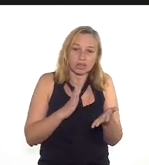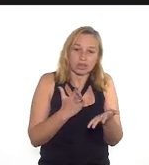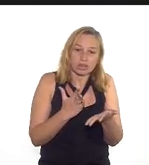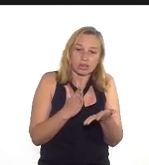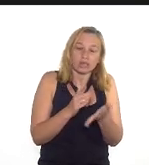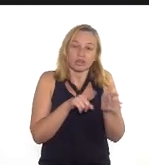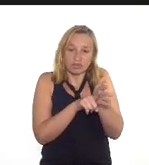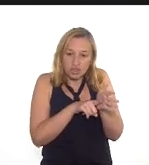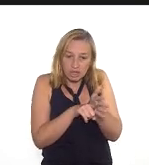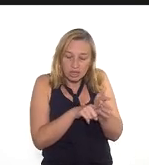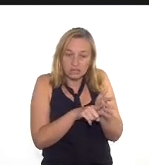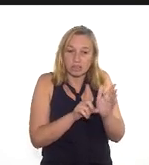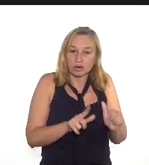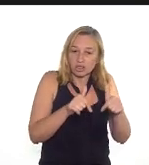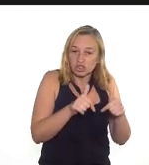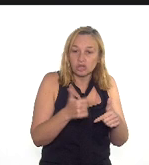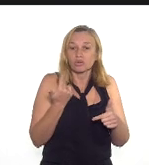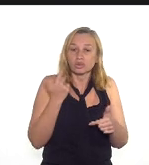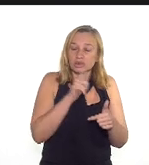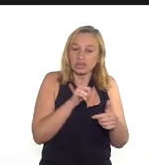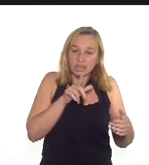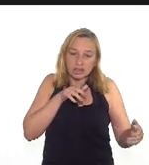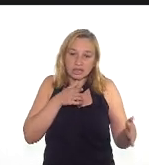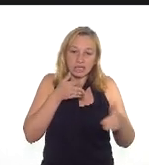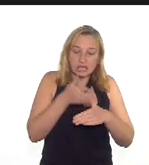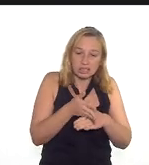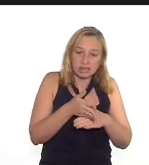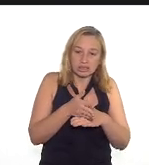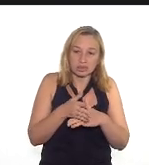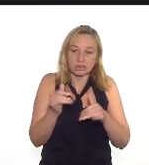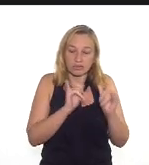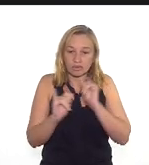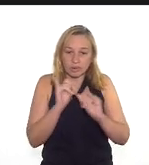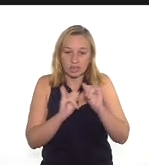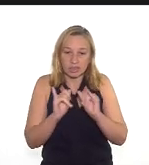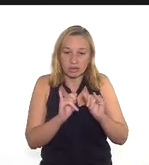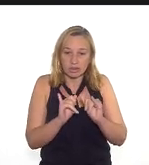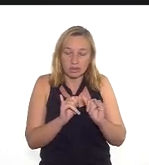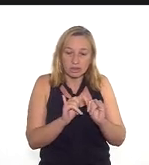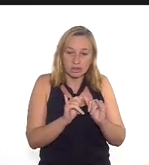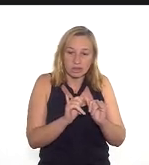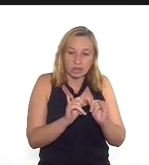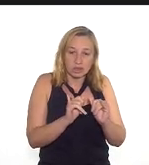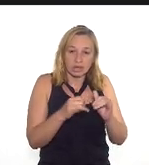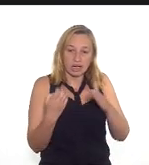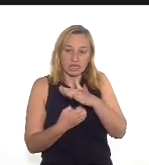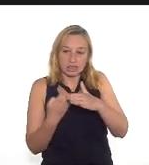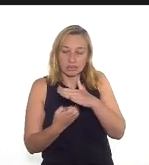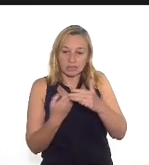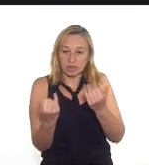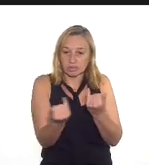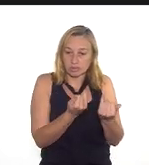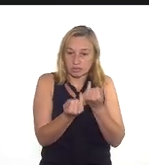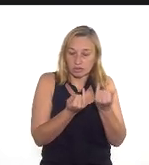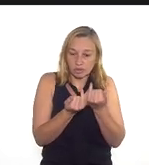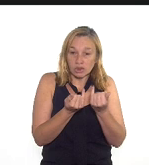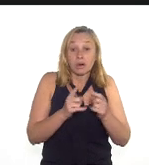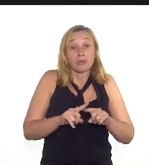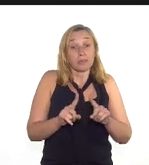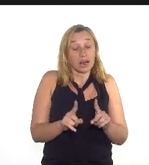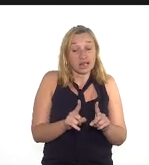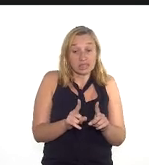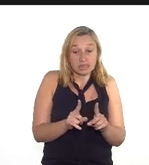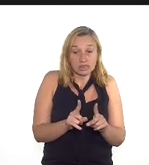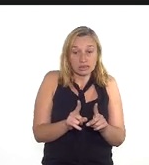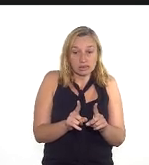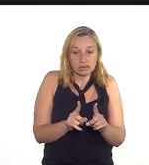de fiscalizações que a gente já consegue ter acesso à informação, nós intimamos as empresas e as empresas estão entregando informação. Porém, nós não